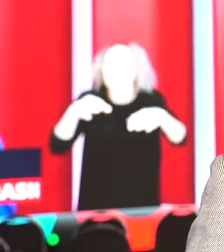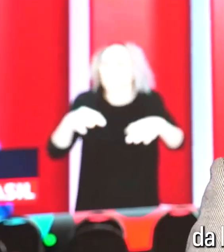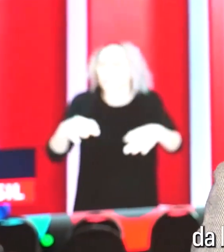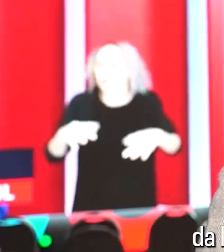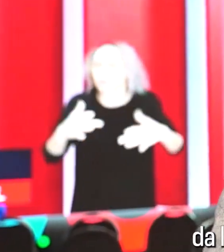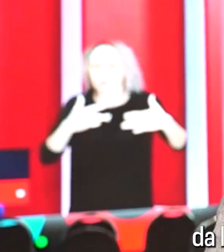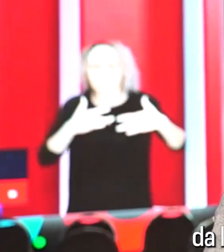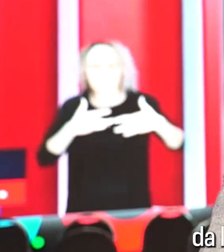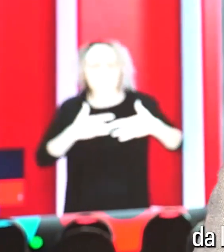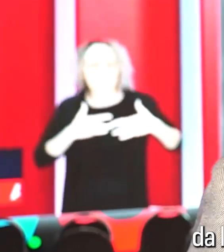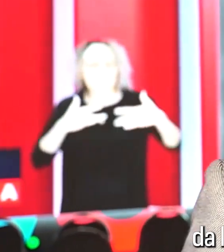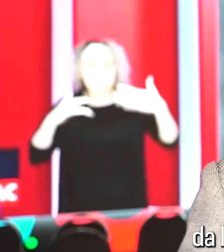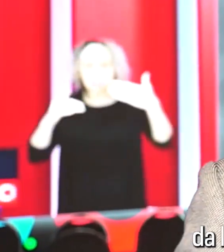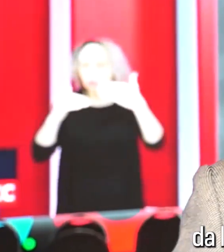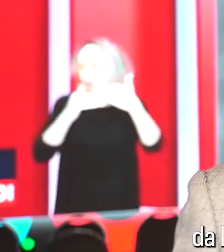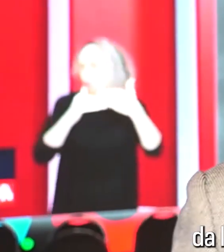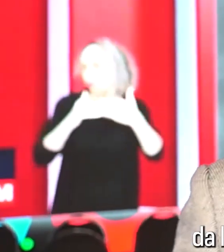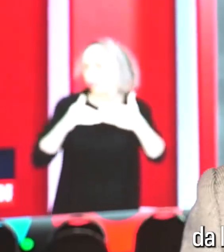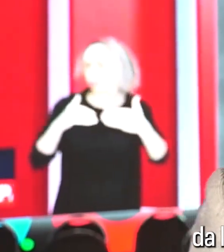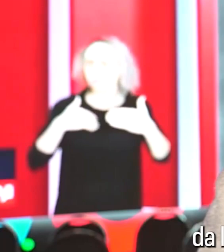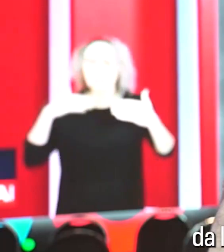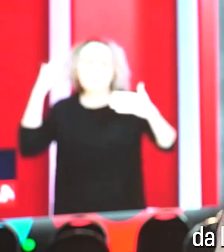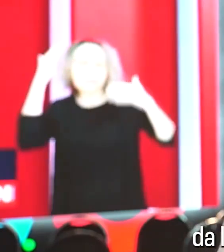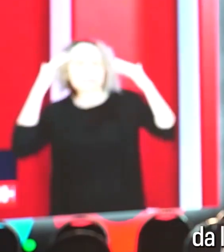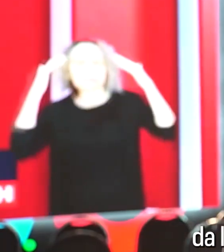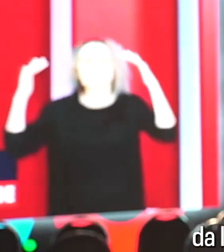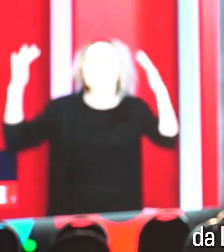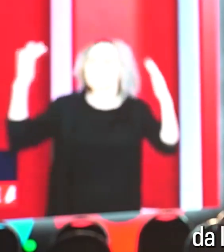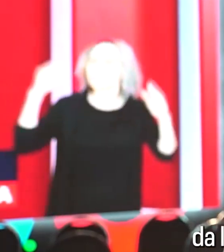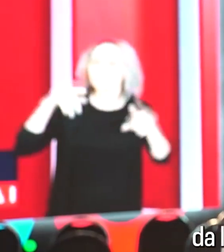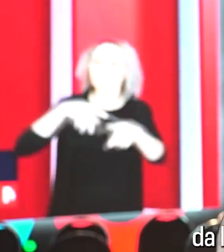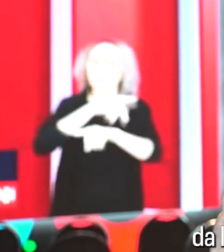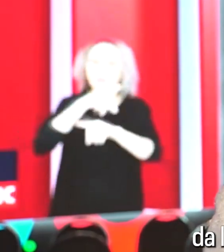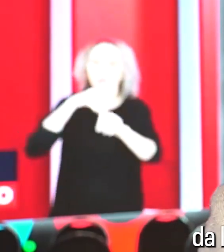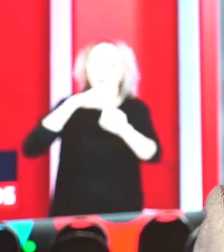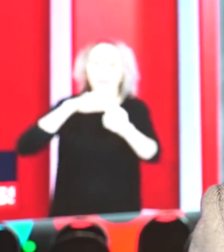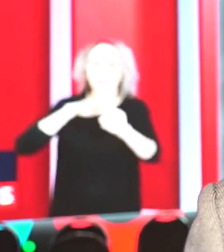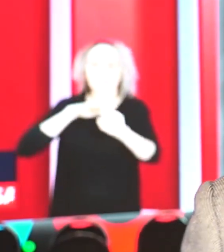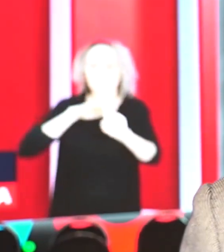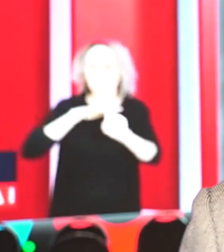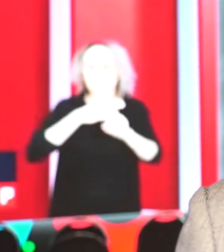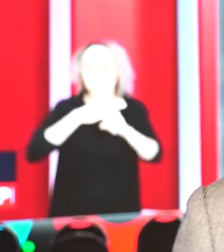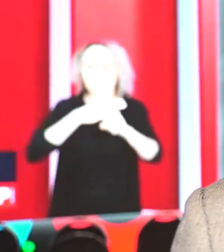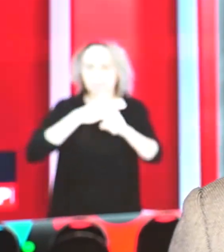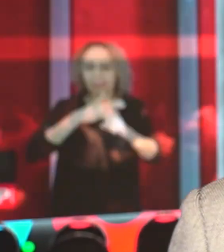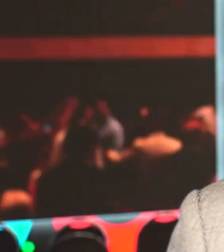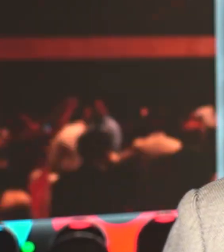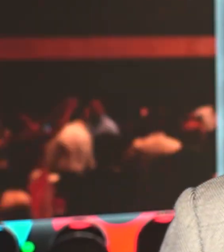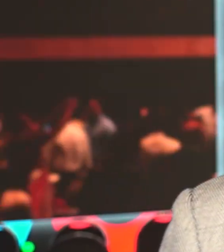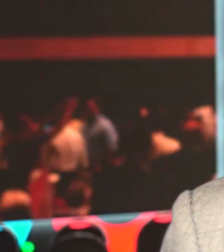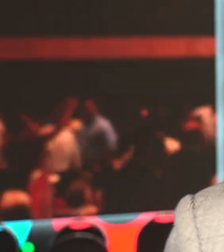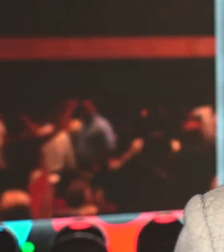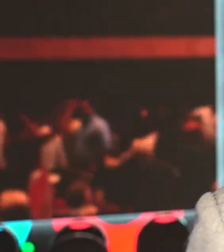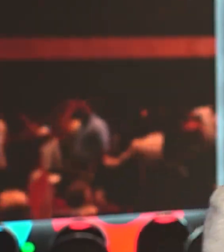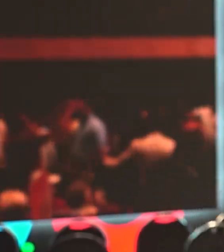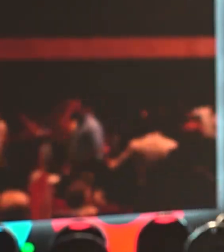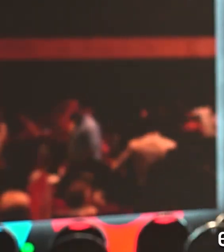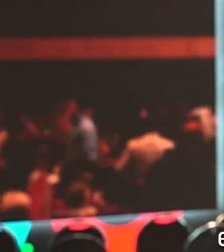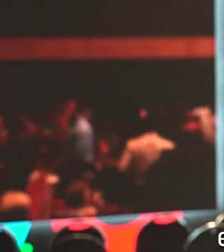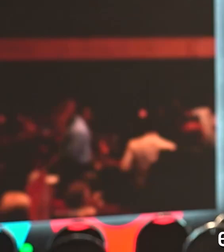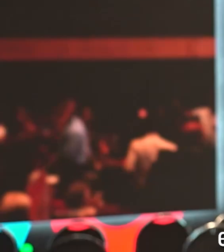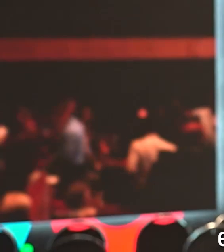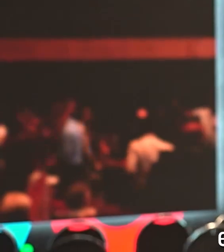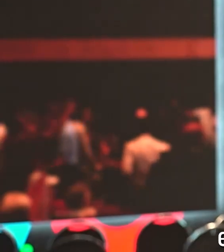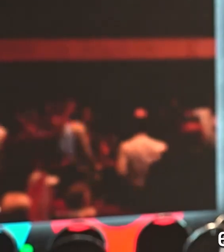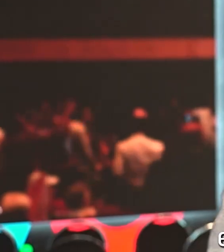da Luta dos Trabalhadores em São Paulo que se tornou essa grande referência Como partir de isqueiro e socialista do mundo